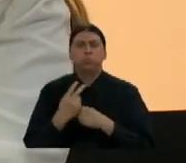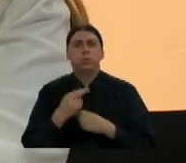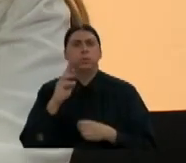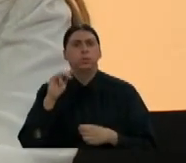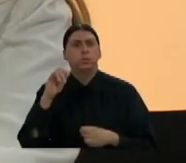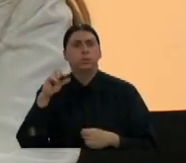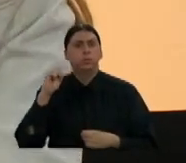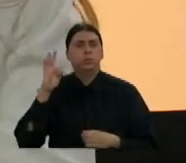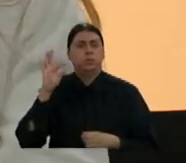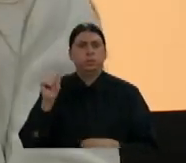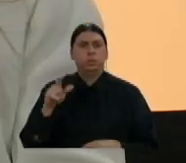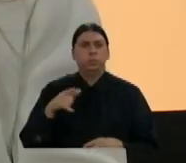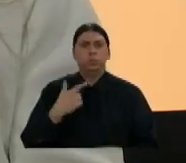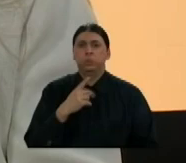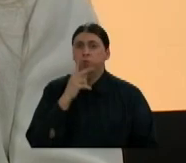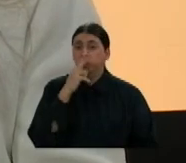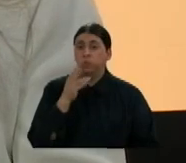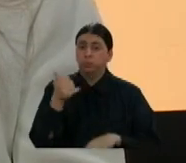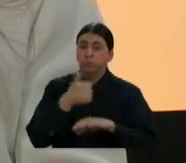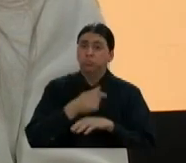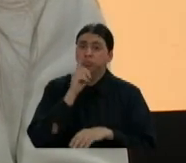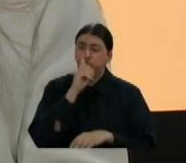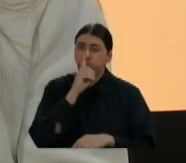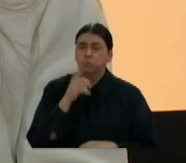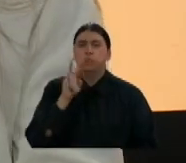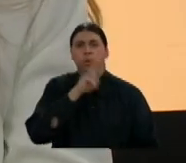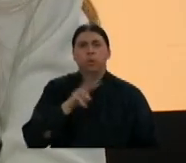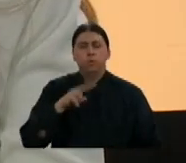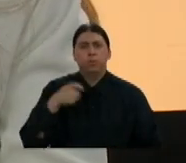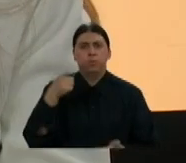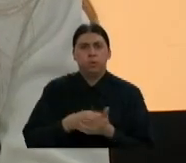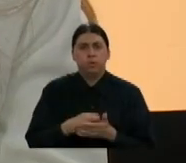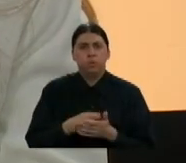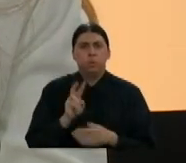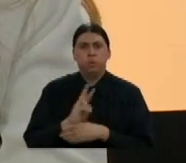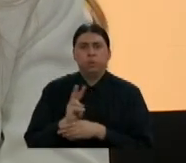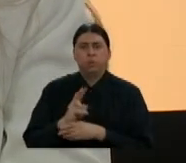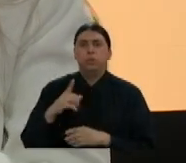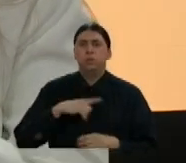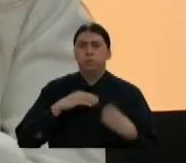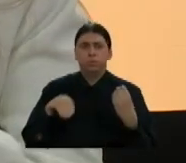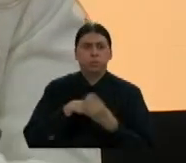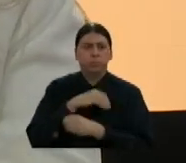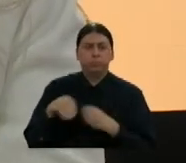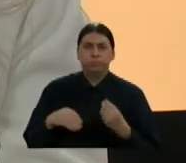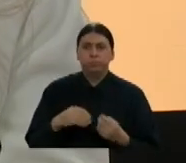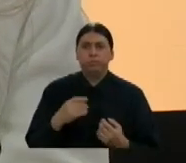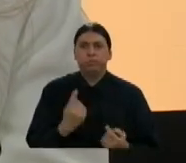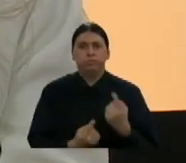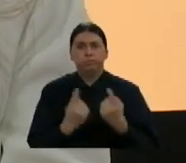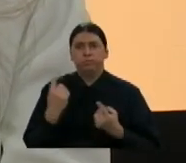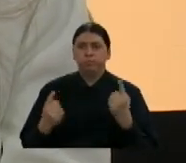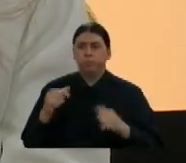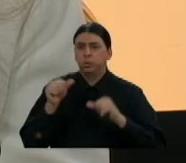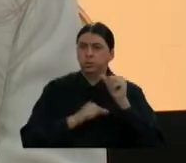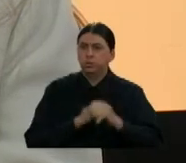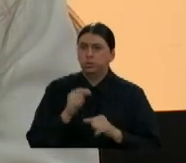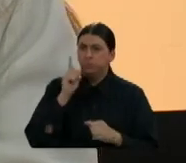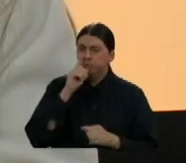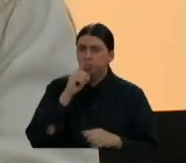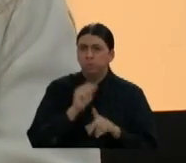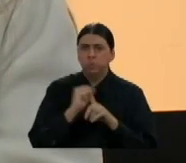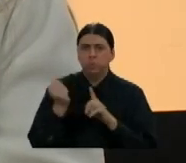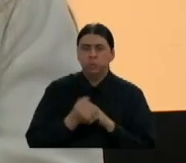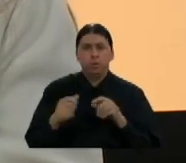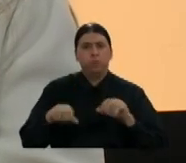alma uma até pelo baixo valor pago para os cuidadores há uma rotatividade então cada vez que provoca uma mãe social é nova